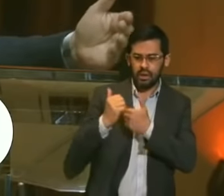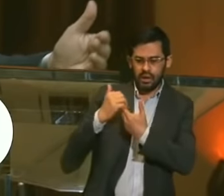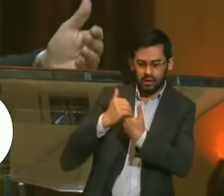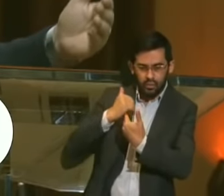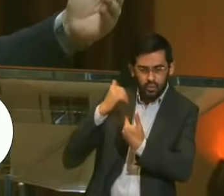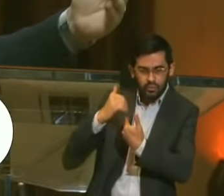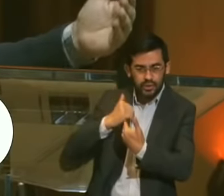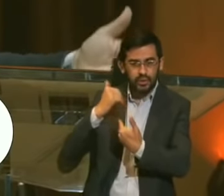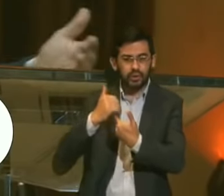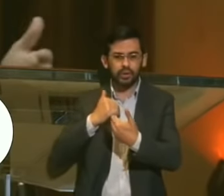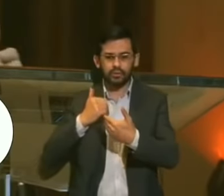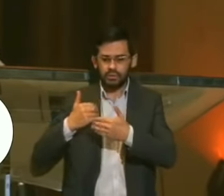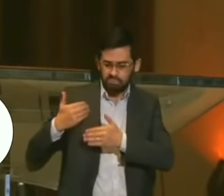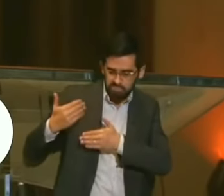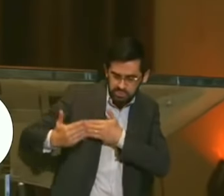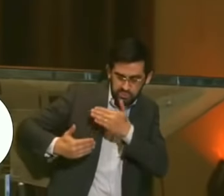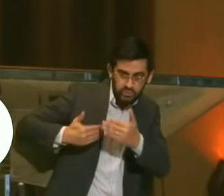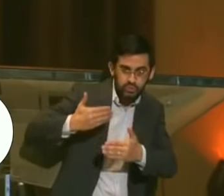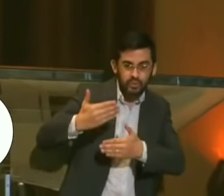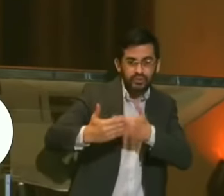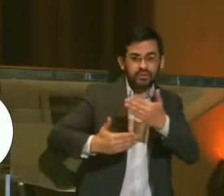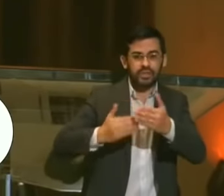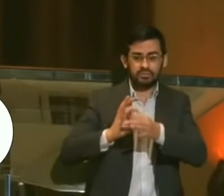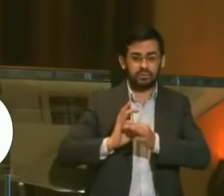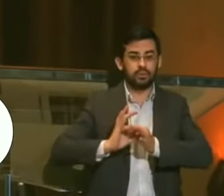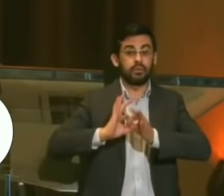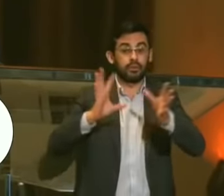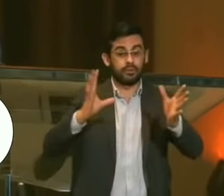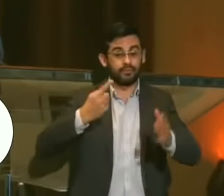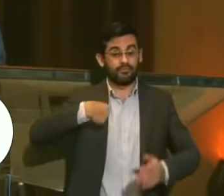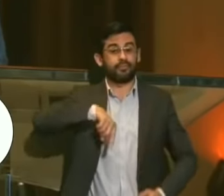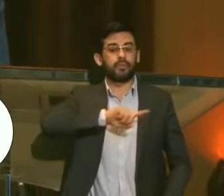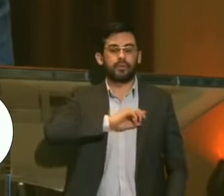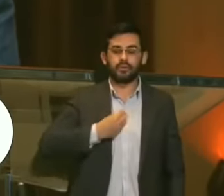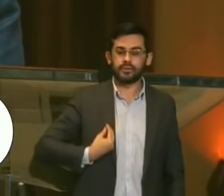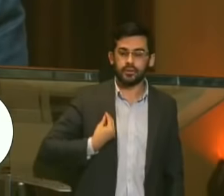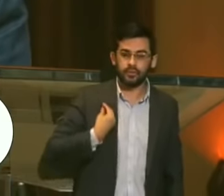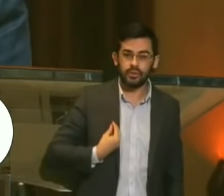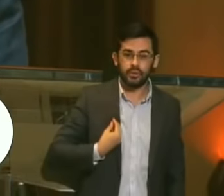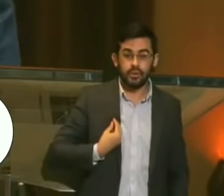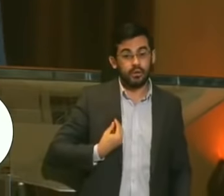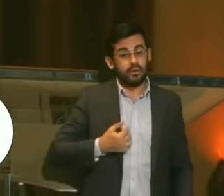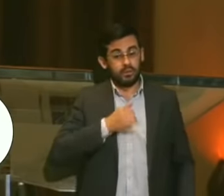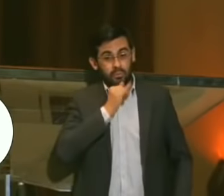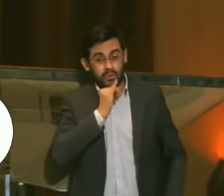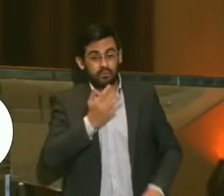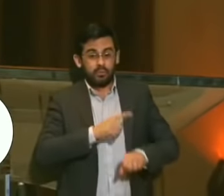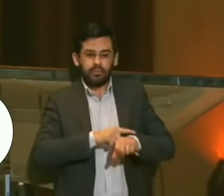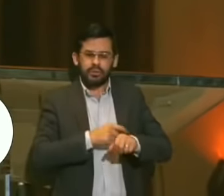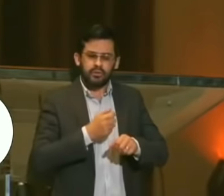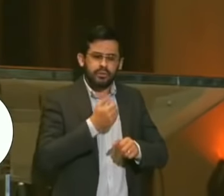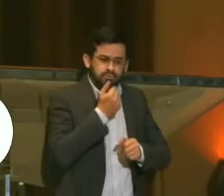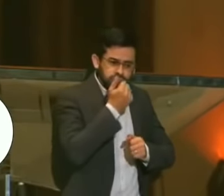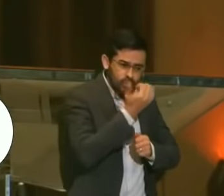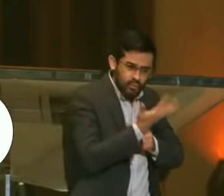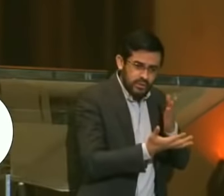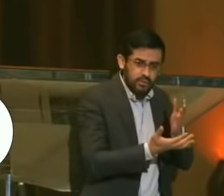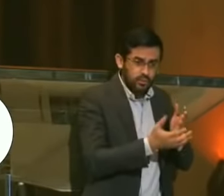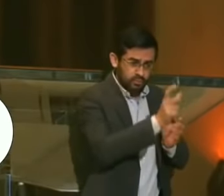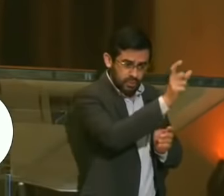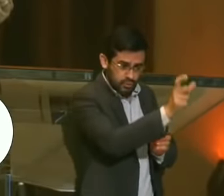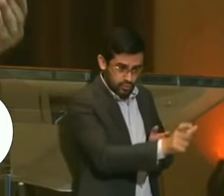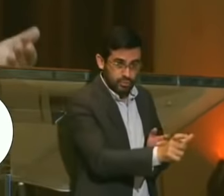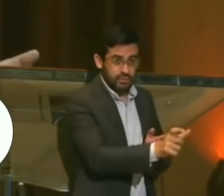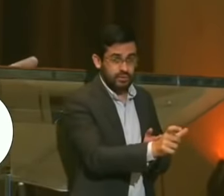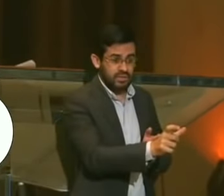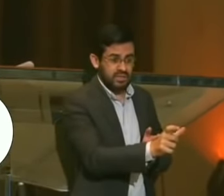acompanhando nos processos de libertação. Quando dividimos com pessoas espirituais as